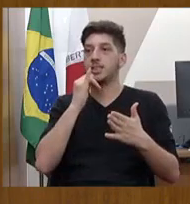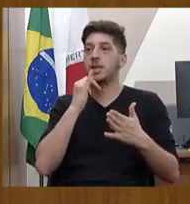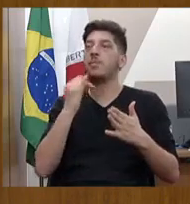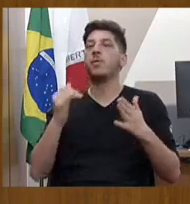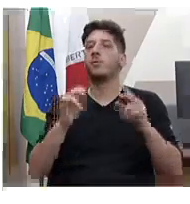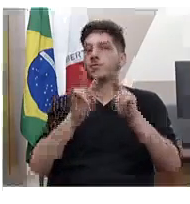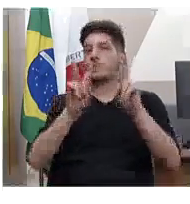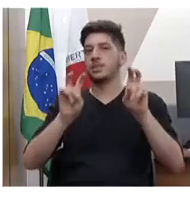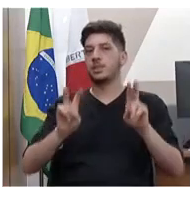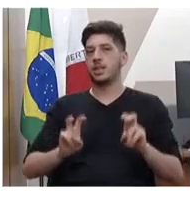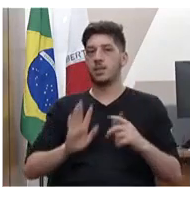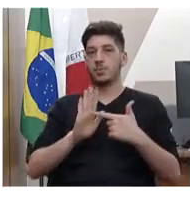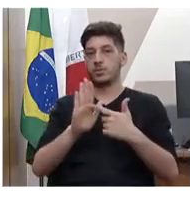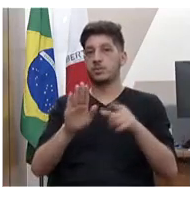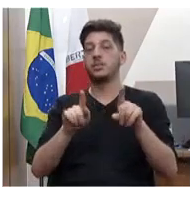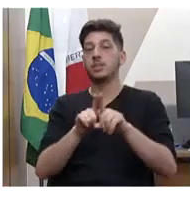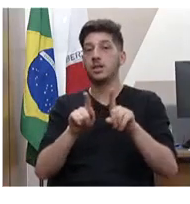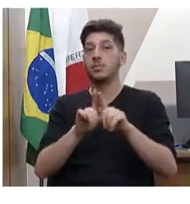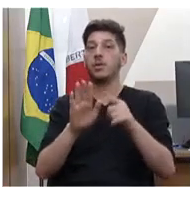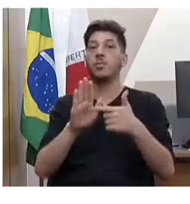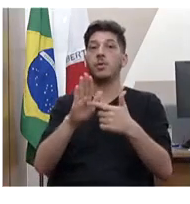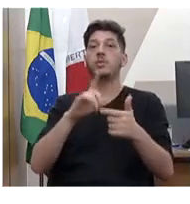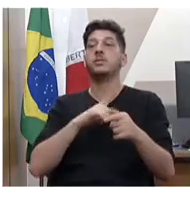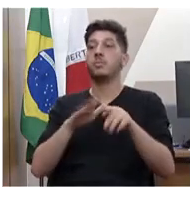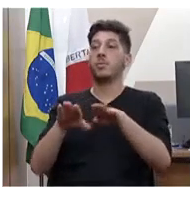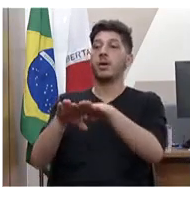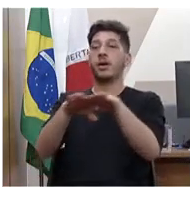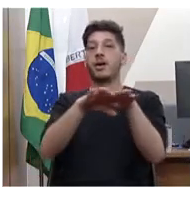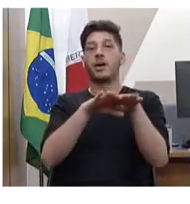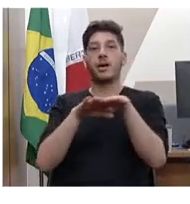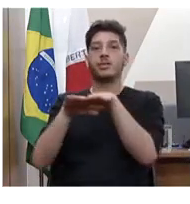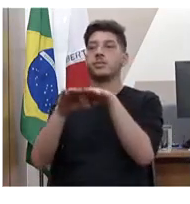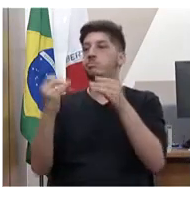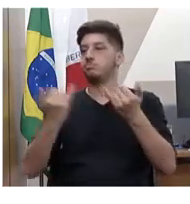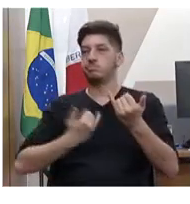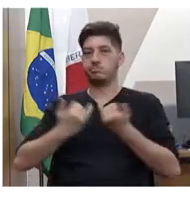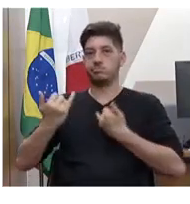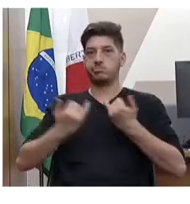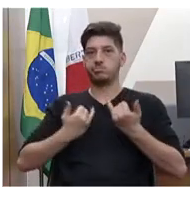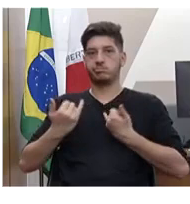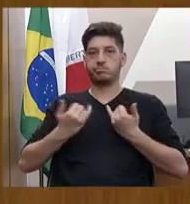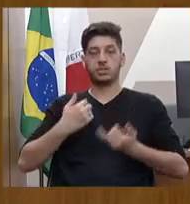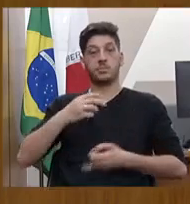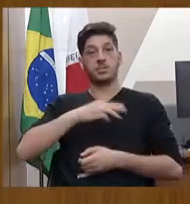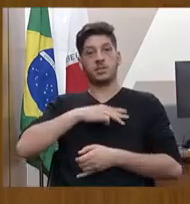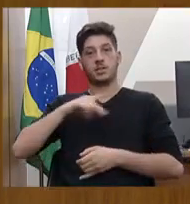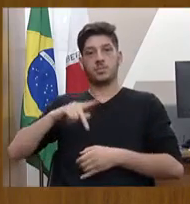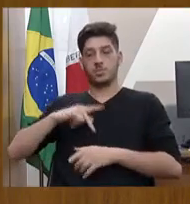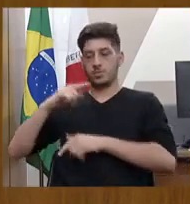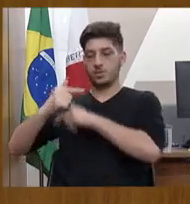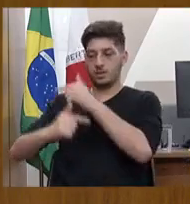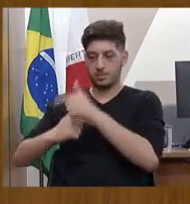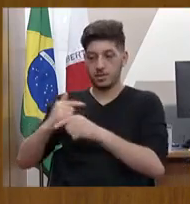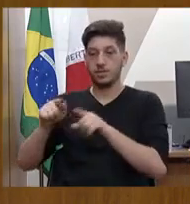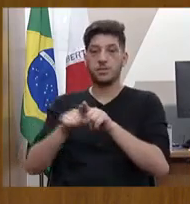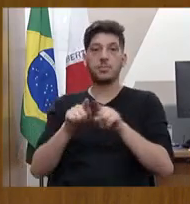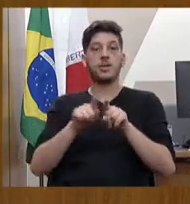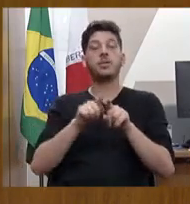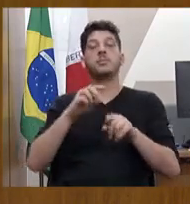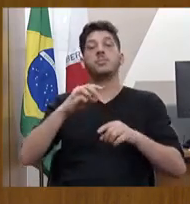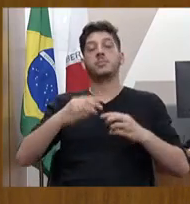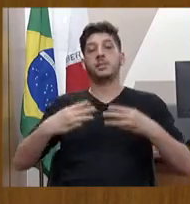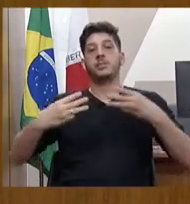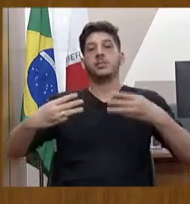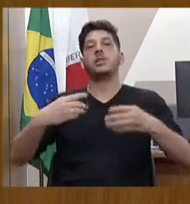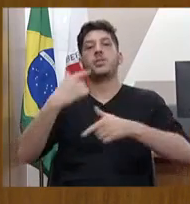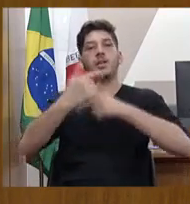além de Expor essas padronizações de notificação tanto Ministério Público do Trabalho Ministério do Trabalho e Emprego e trazer